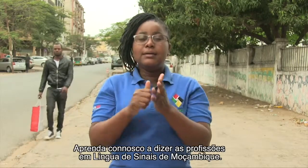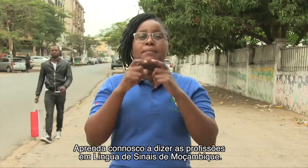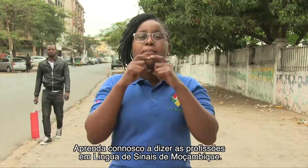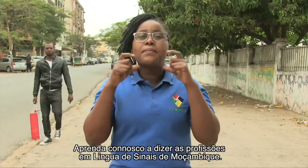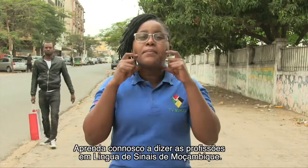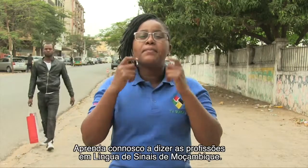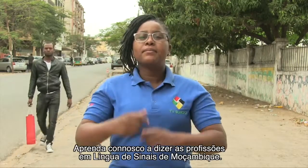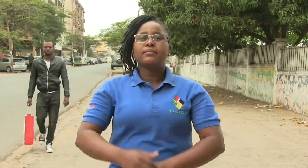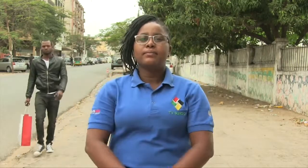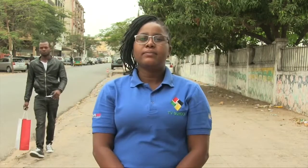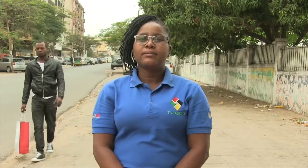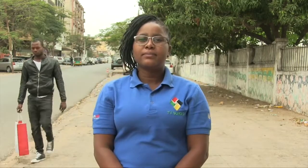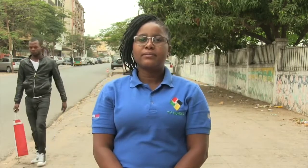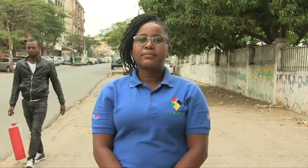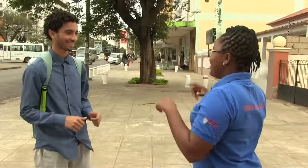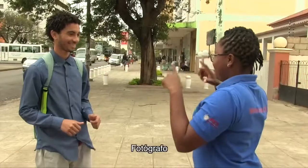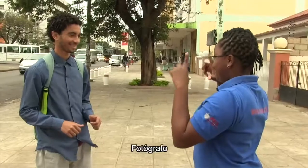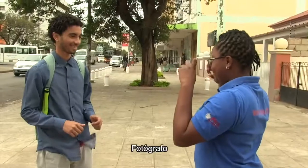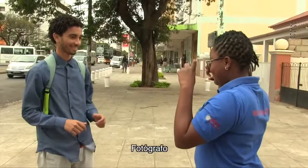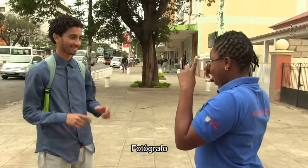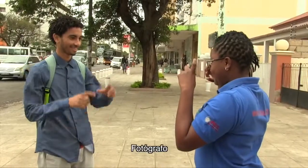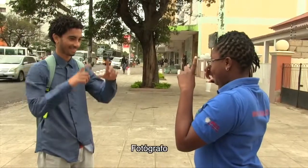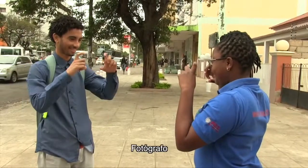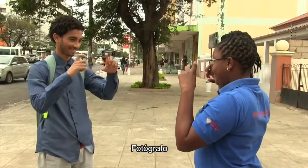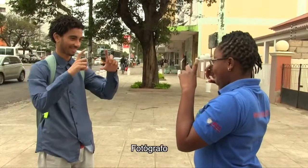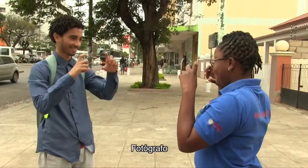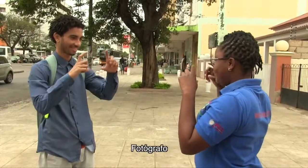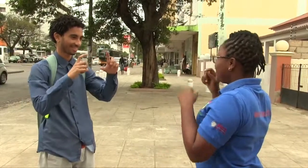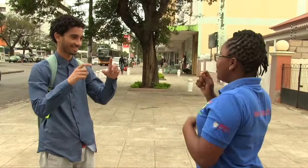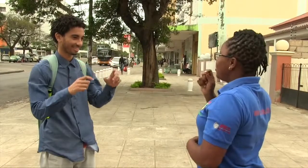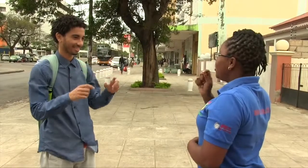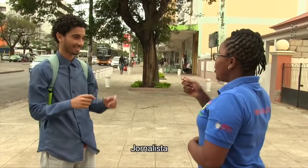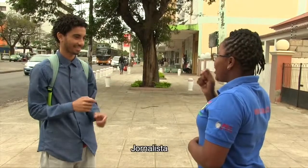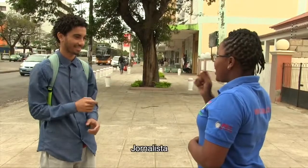de sinais de Moçambique. Fotógrafo,